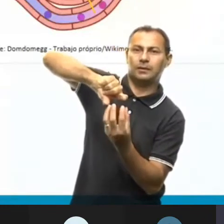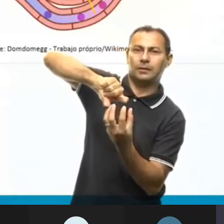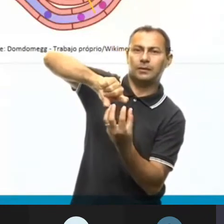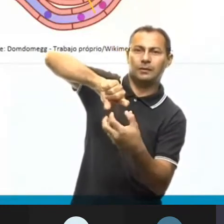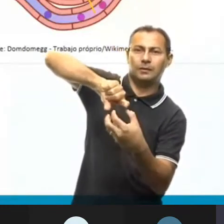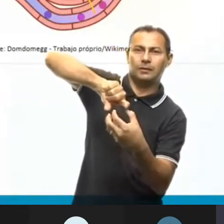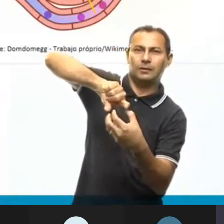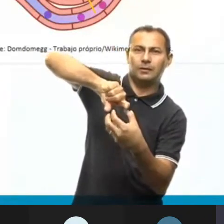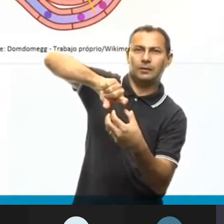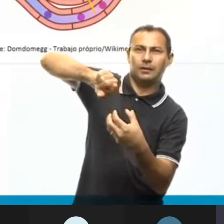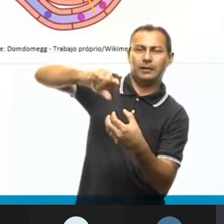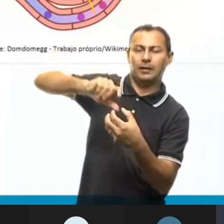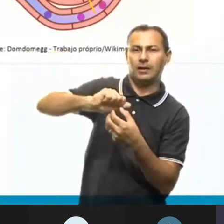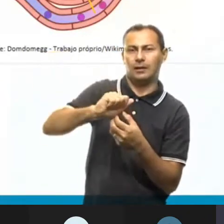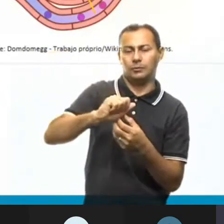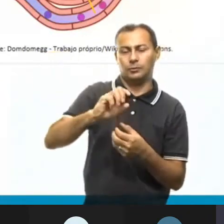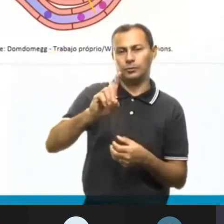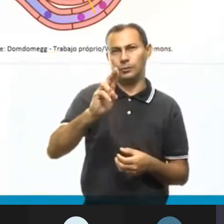alveolar.